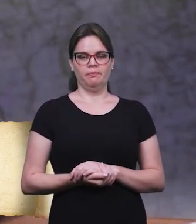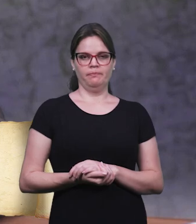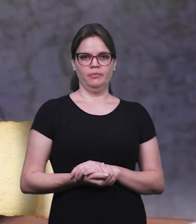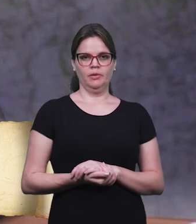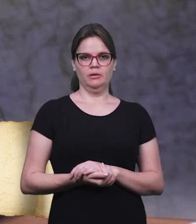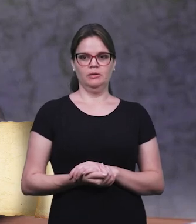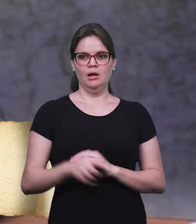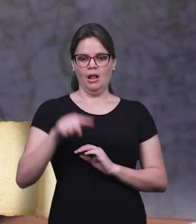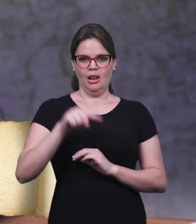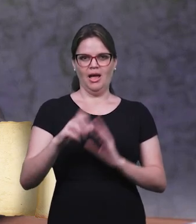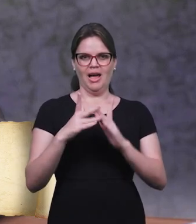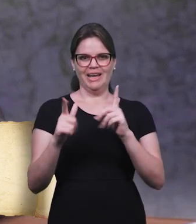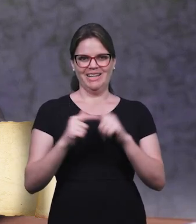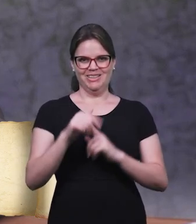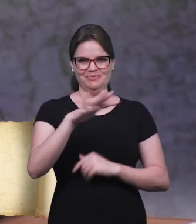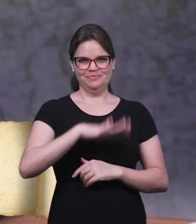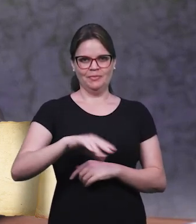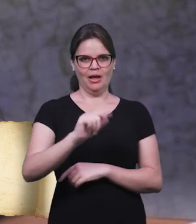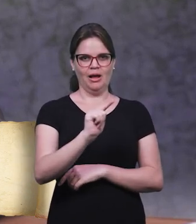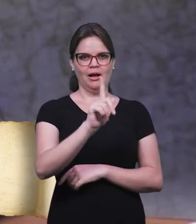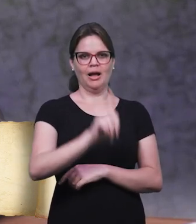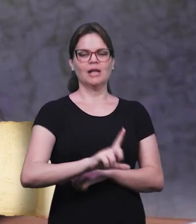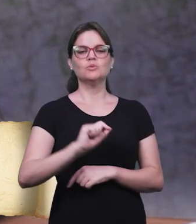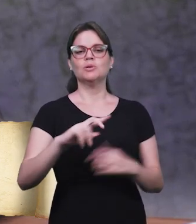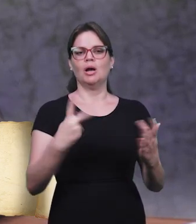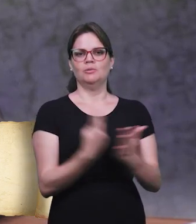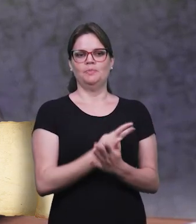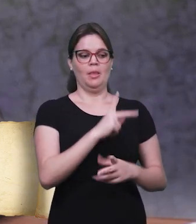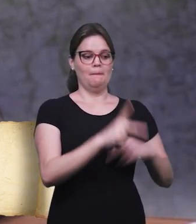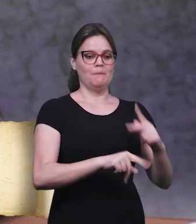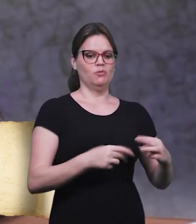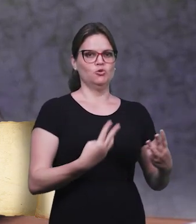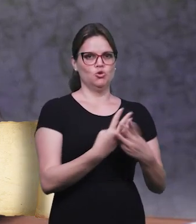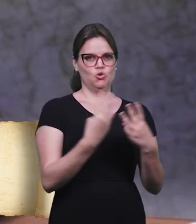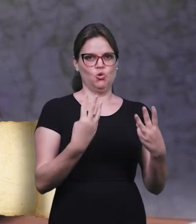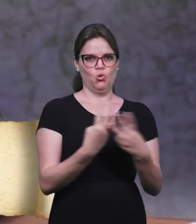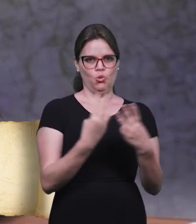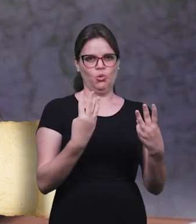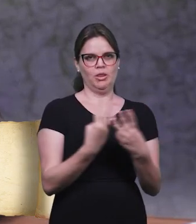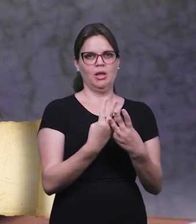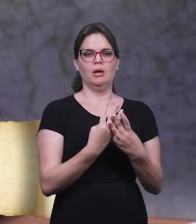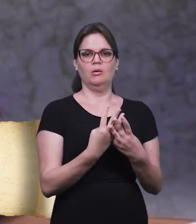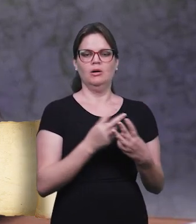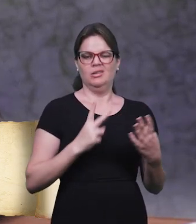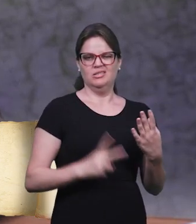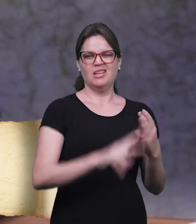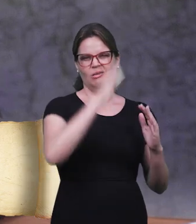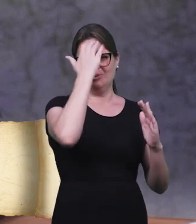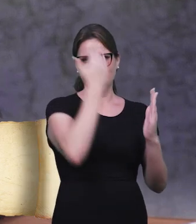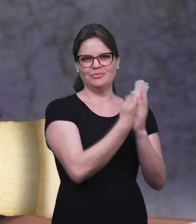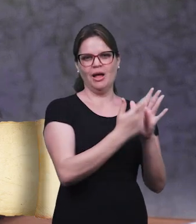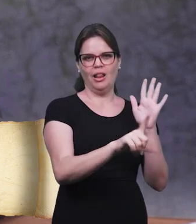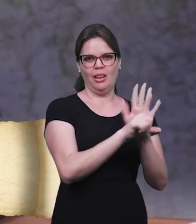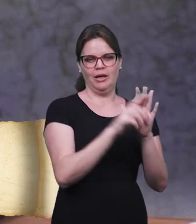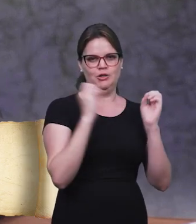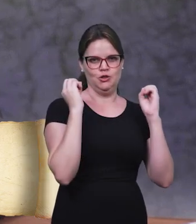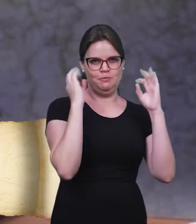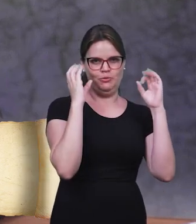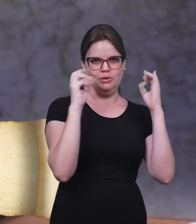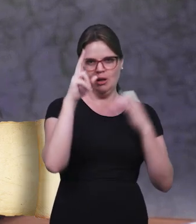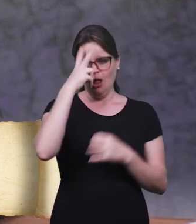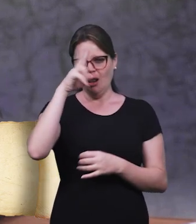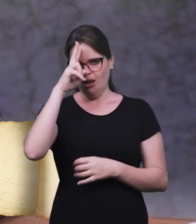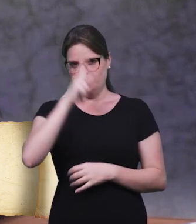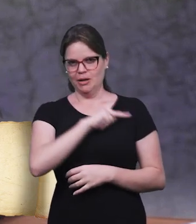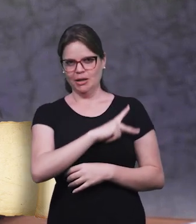a igreja dos Gálatas estava sendo incomodada por judeus que naturalmente guardavam a lei de Moisés. Lembrando